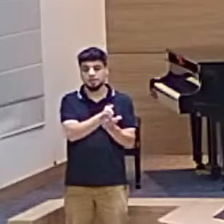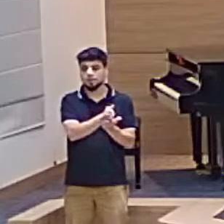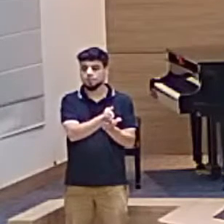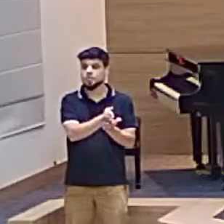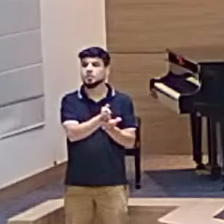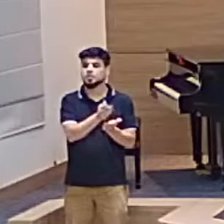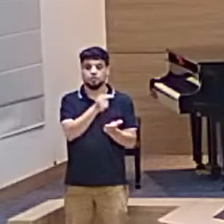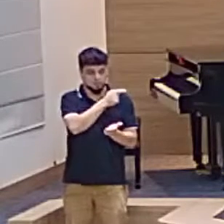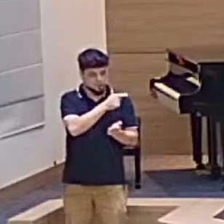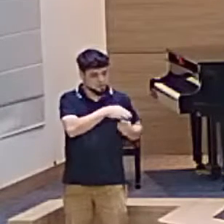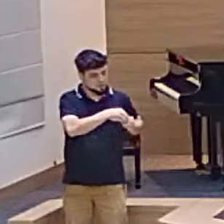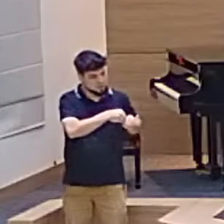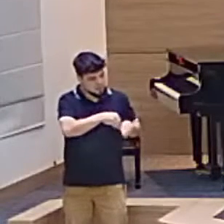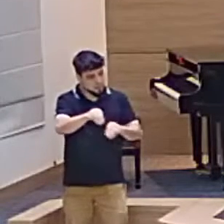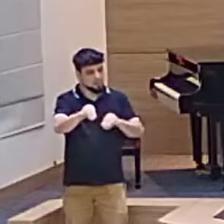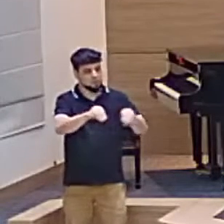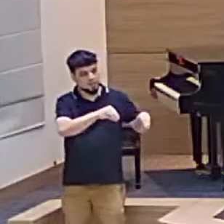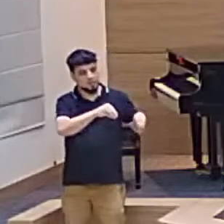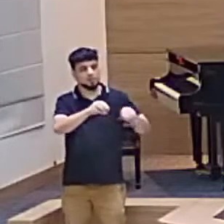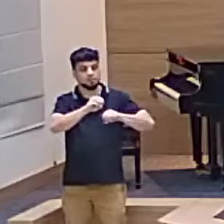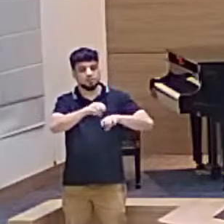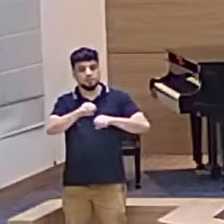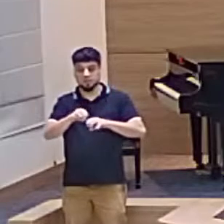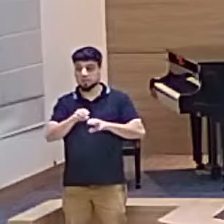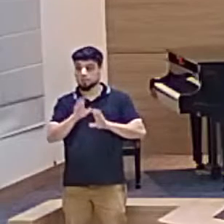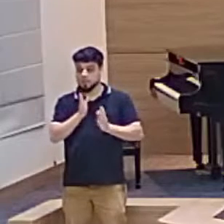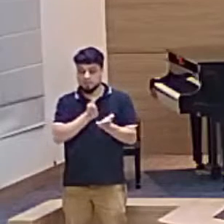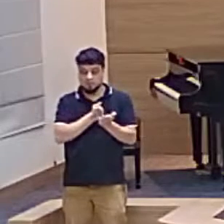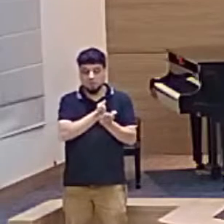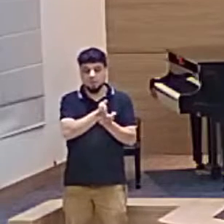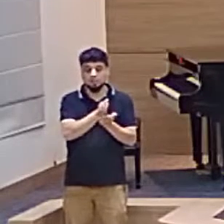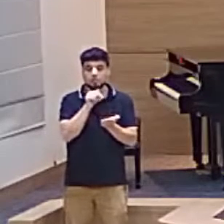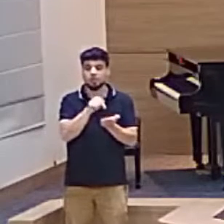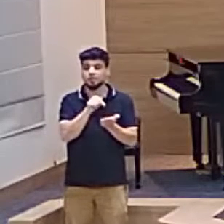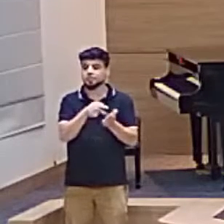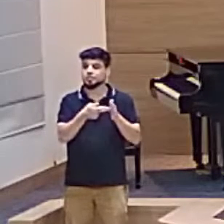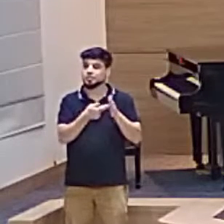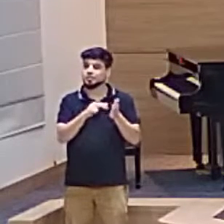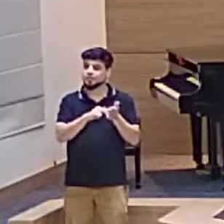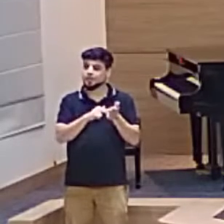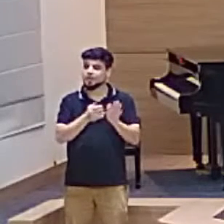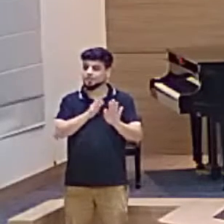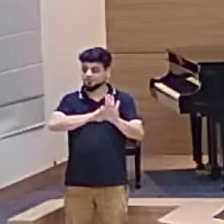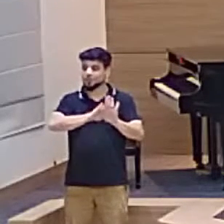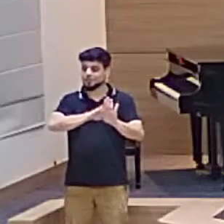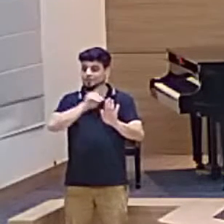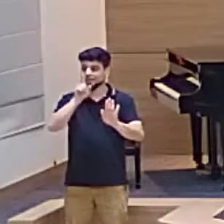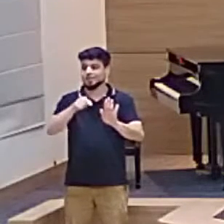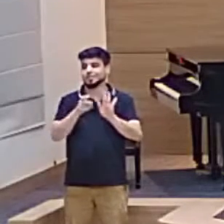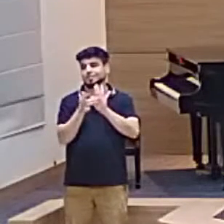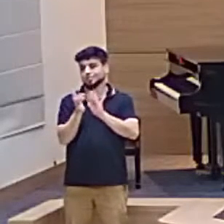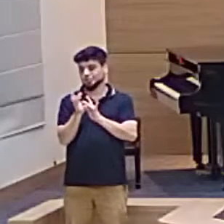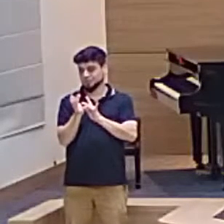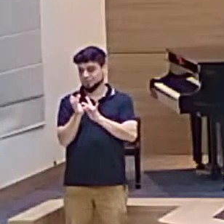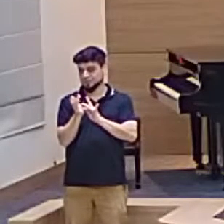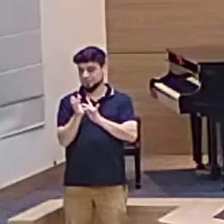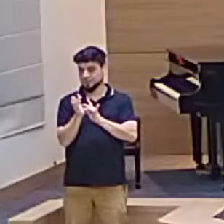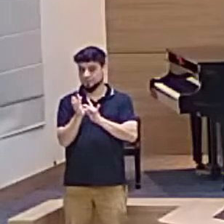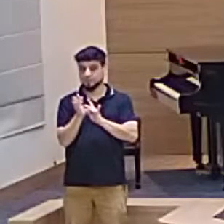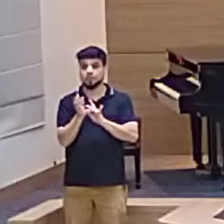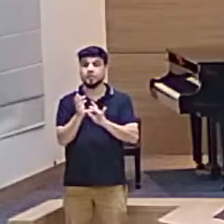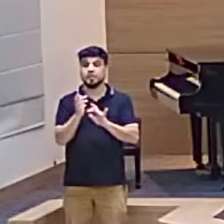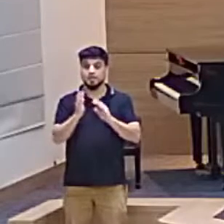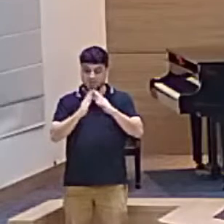e Vá meu pai e a mãe mas ensine o caminho é mais importante do que trazer a igreja embora trazer a igreja é